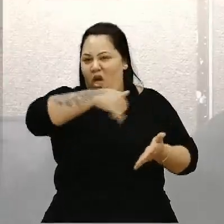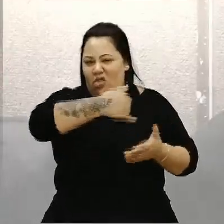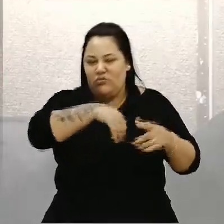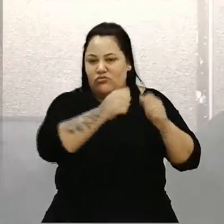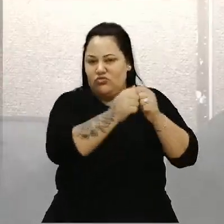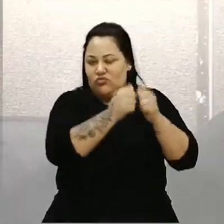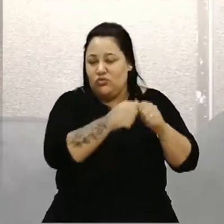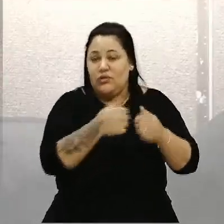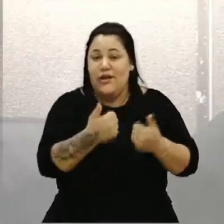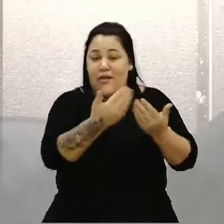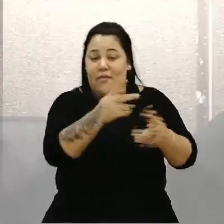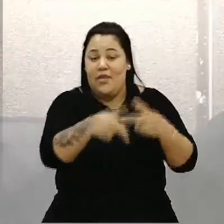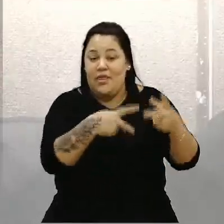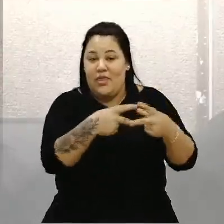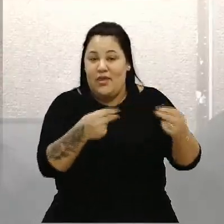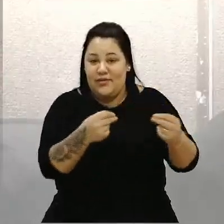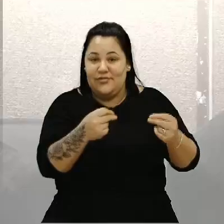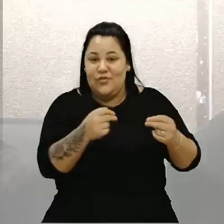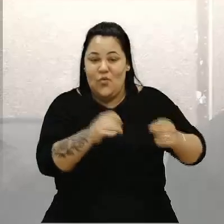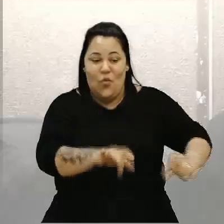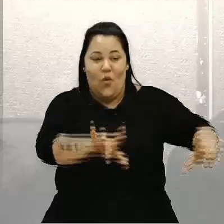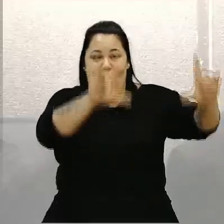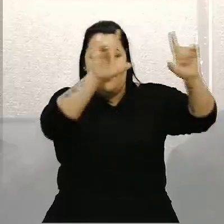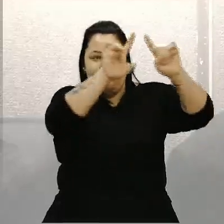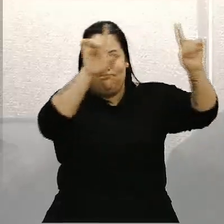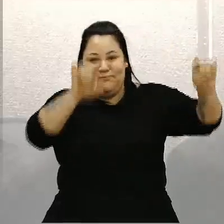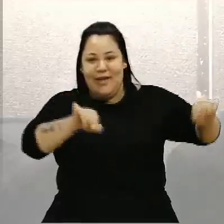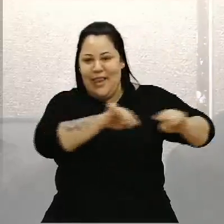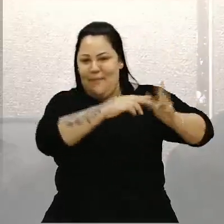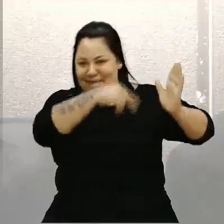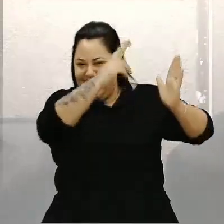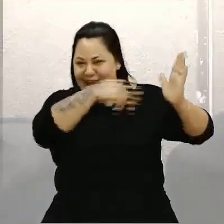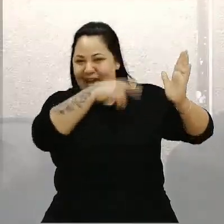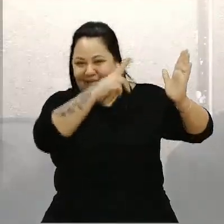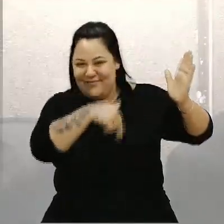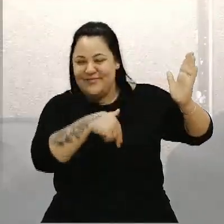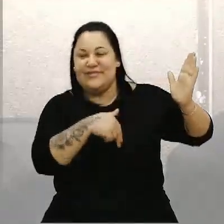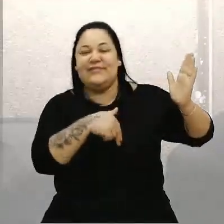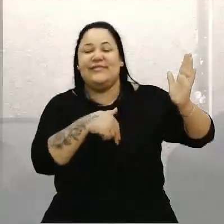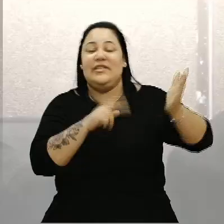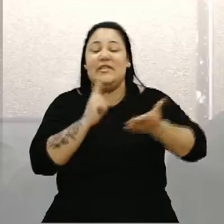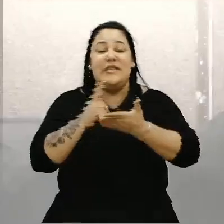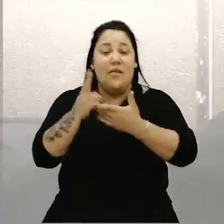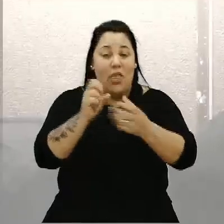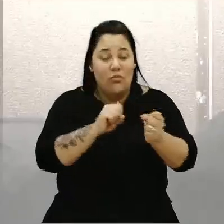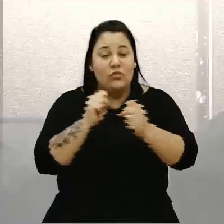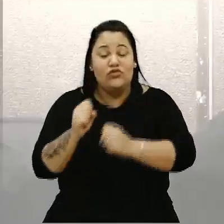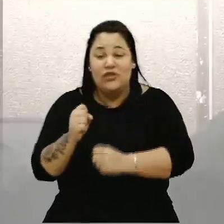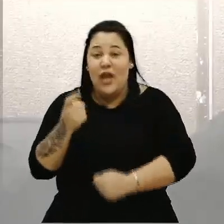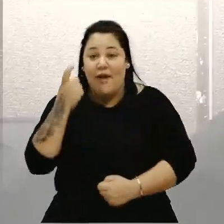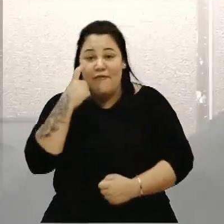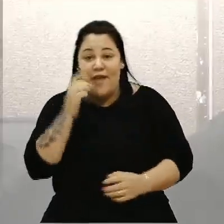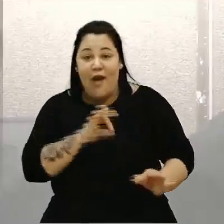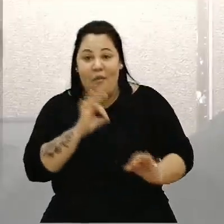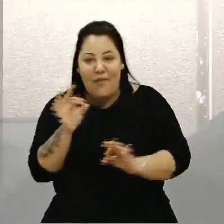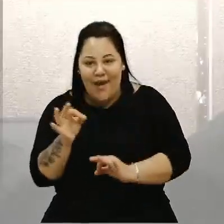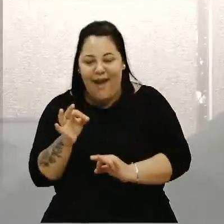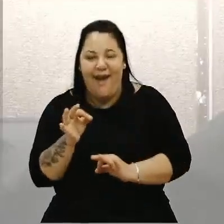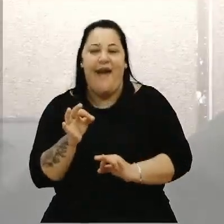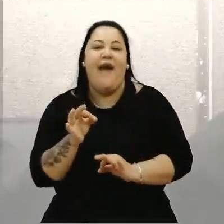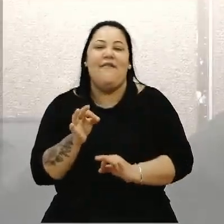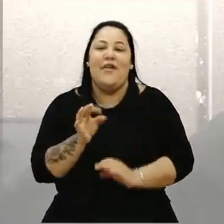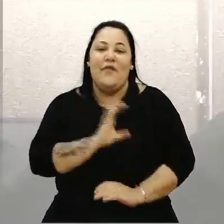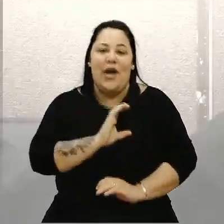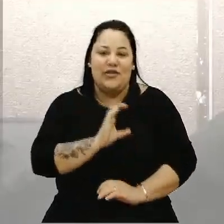os amigos com seus quadros. Assistia sempre que possível aos jogos da Ser Caxias. Outra paixão